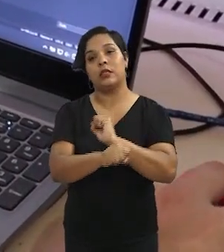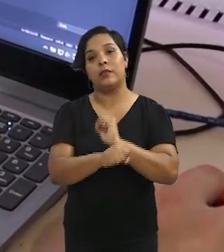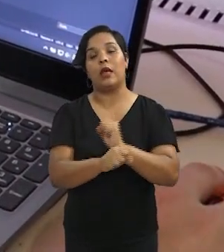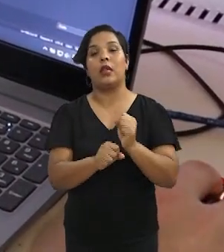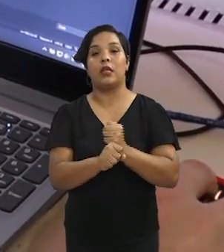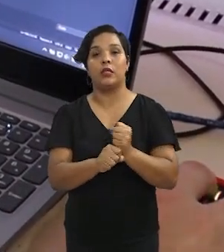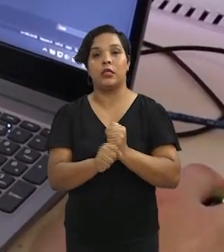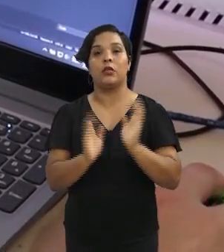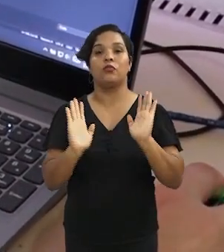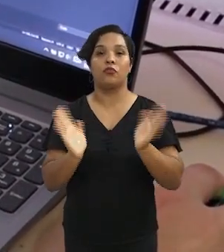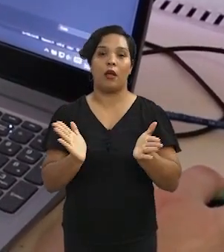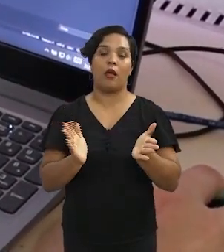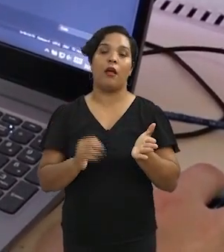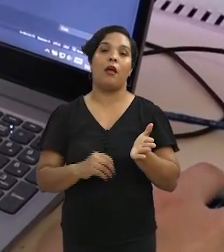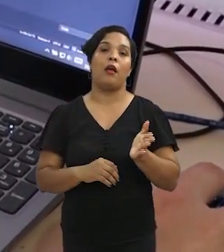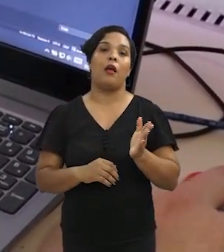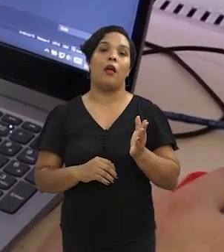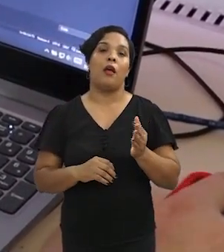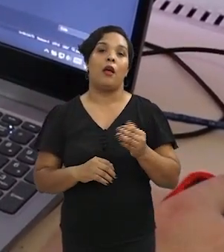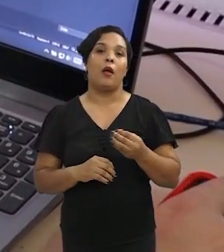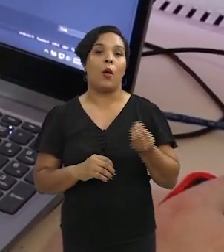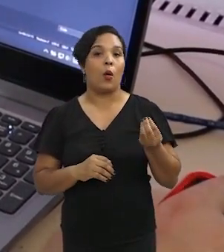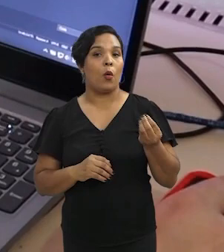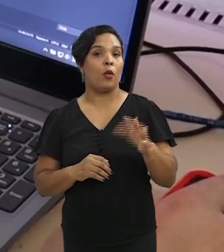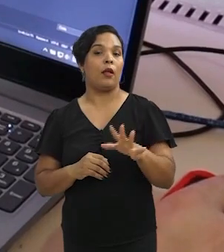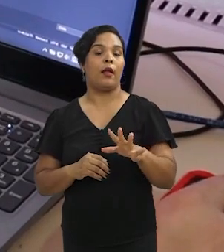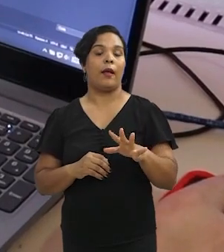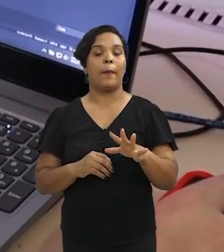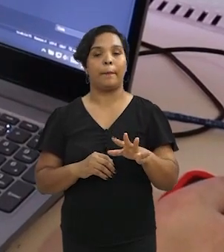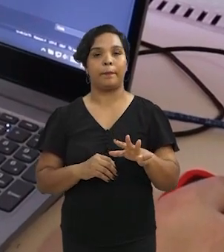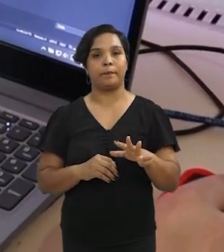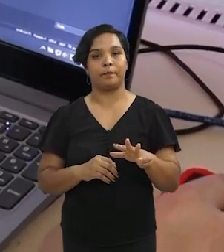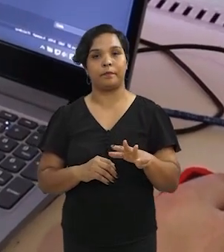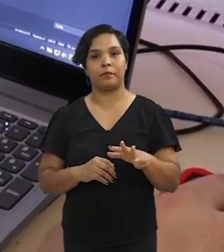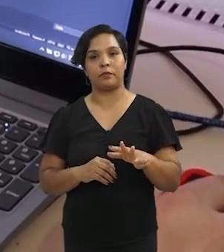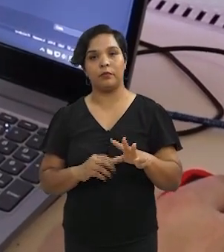gente espera aí durante esse ano já colocar disponível